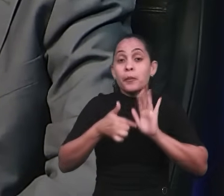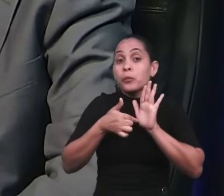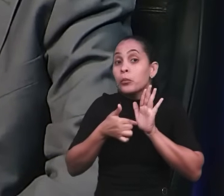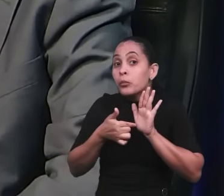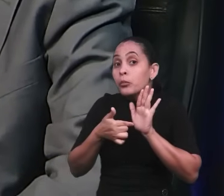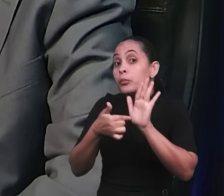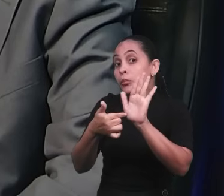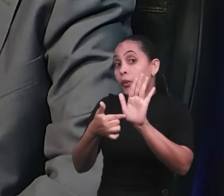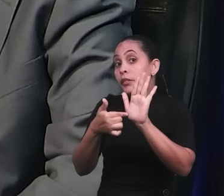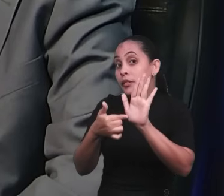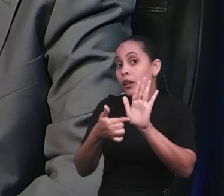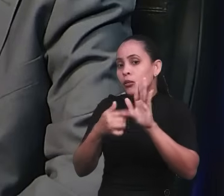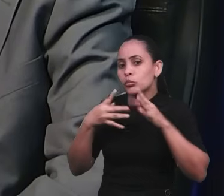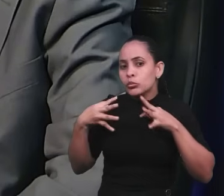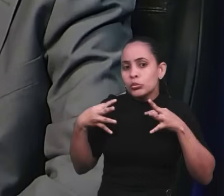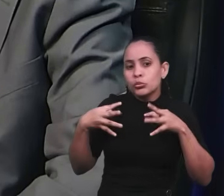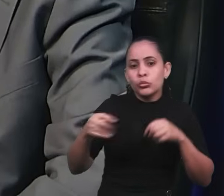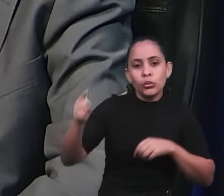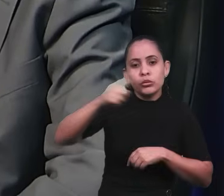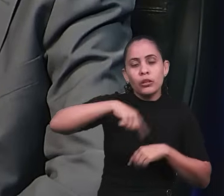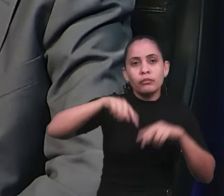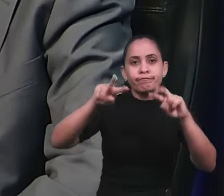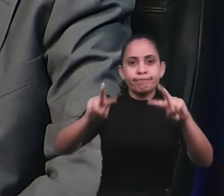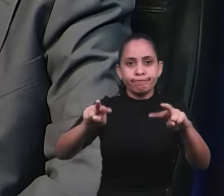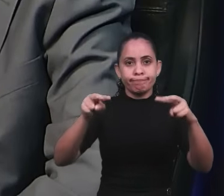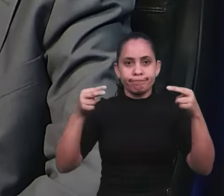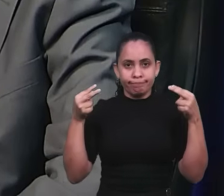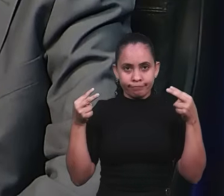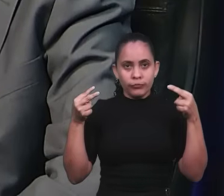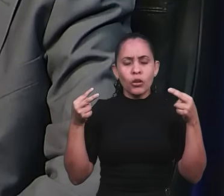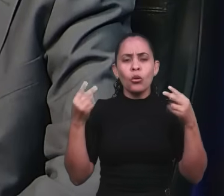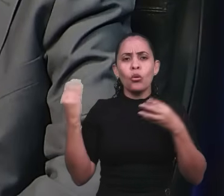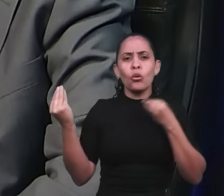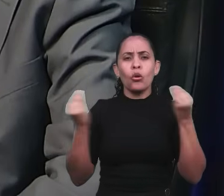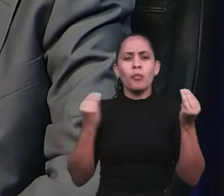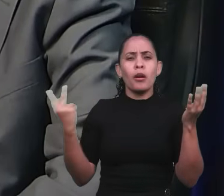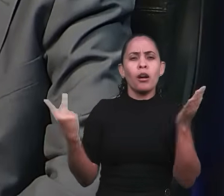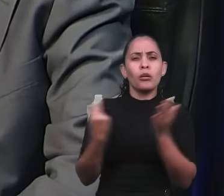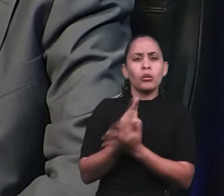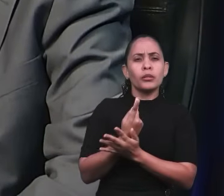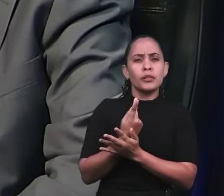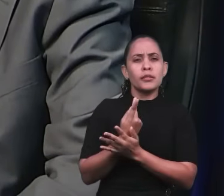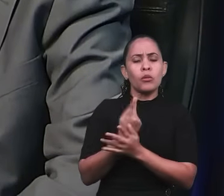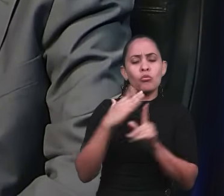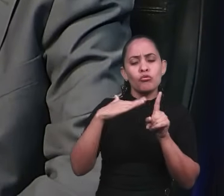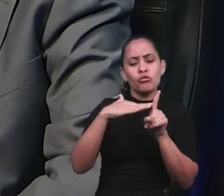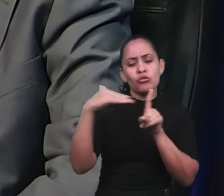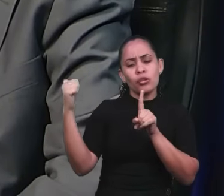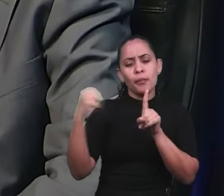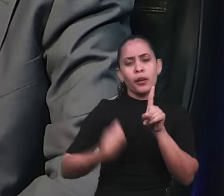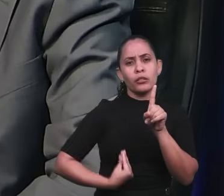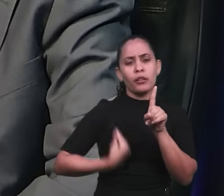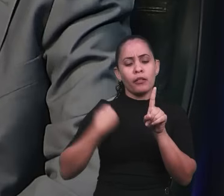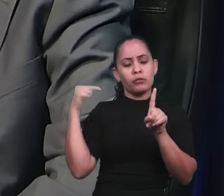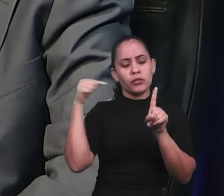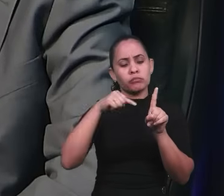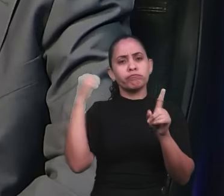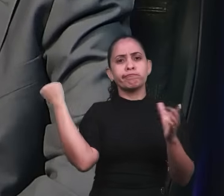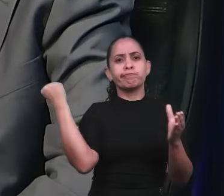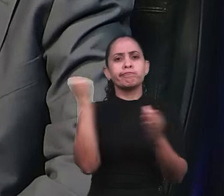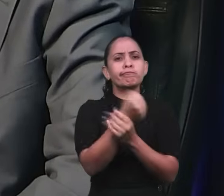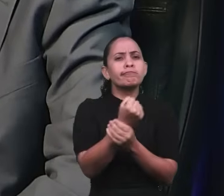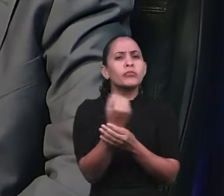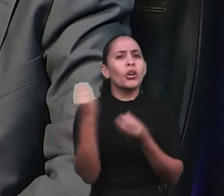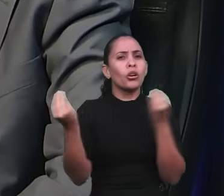mostrar para todos que nos ouvem como que se deu o chamado de Deus na vida de Abraão.